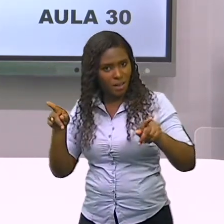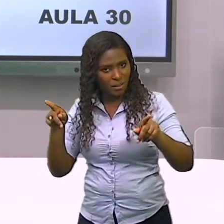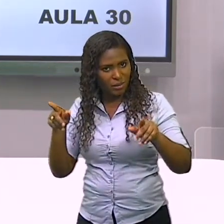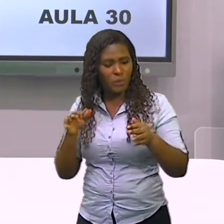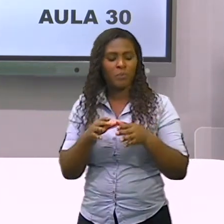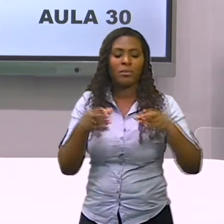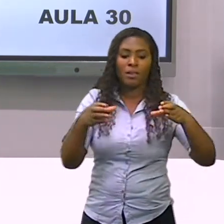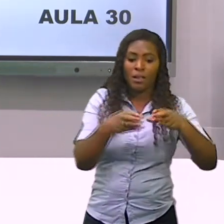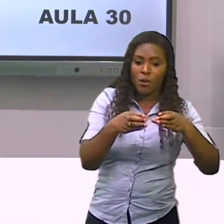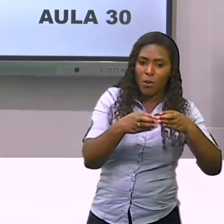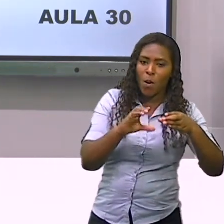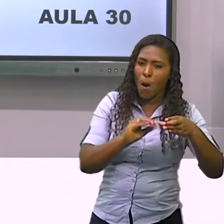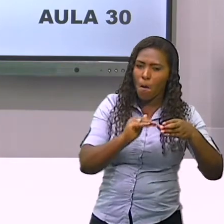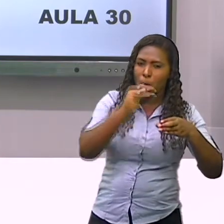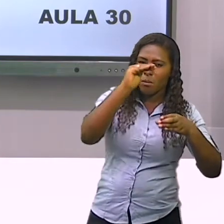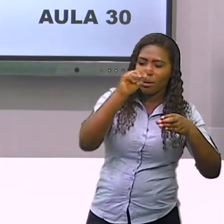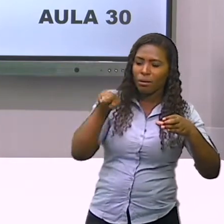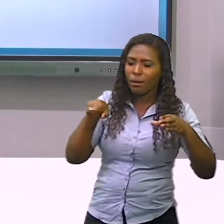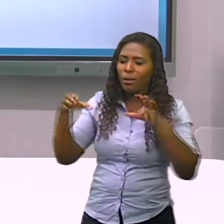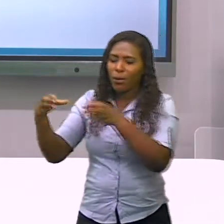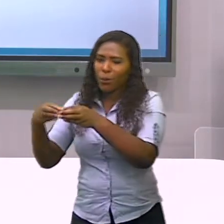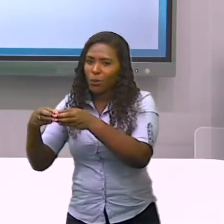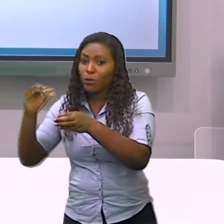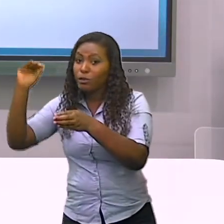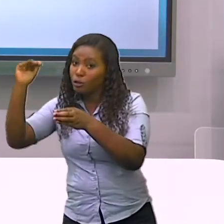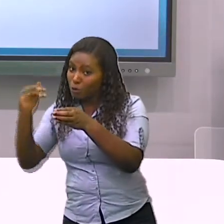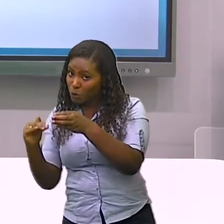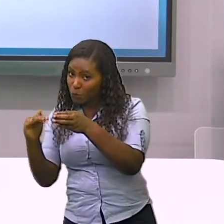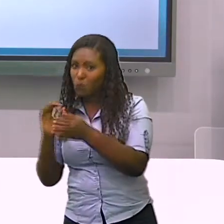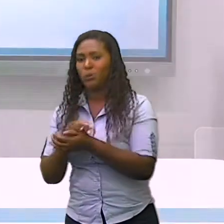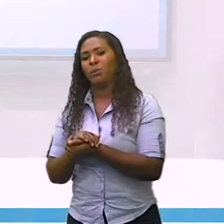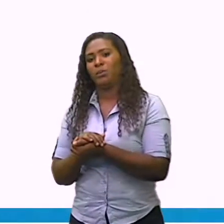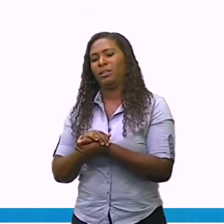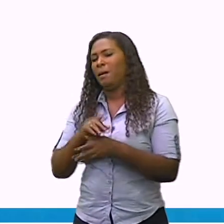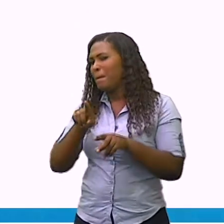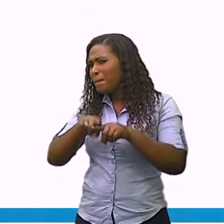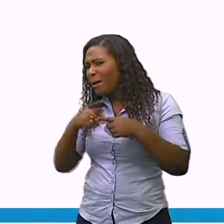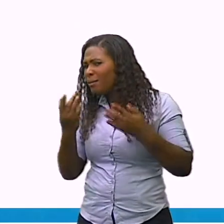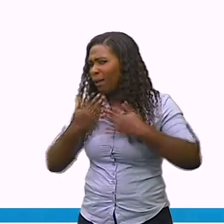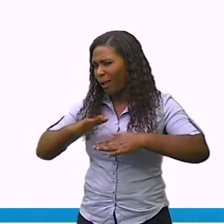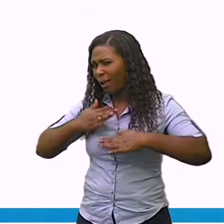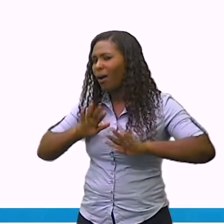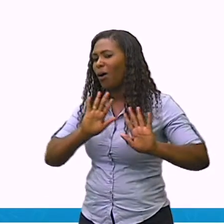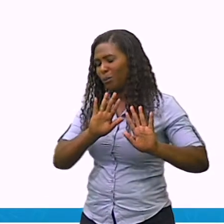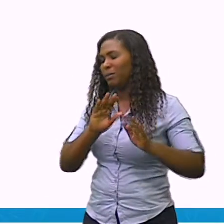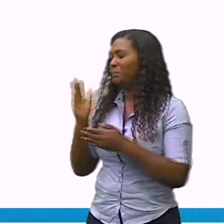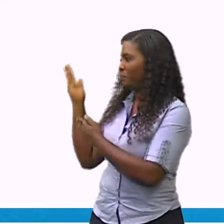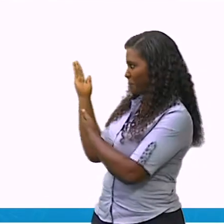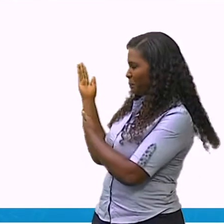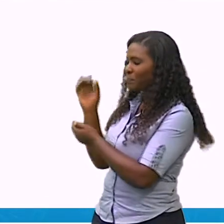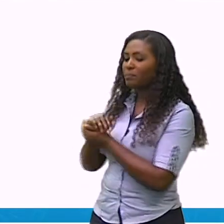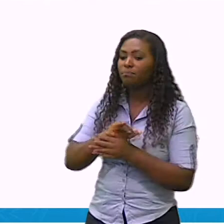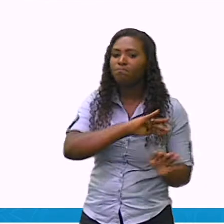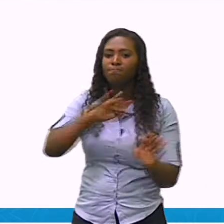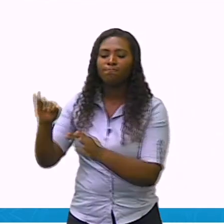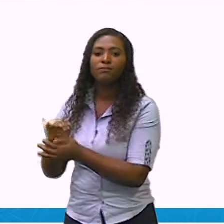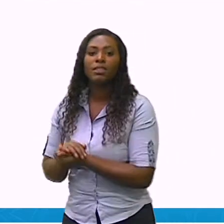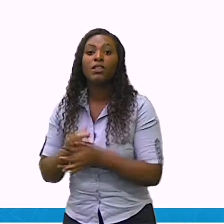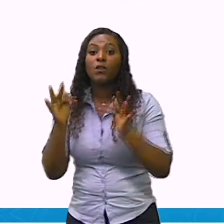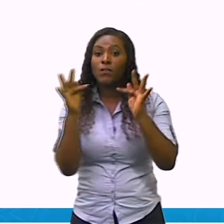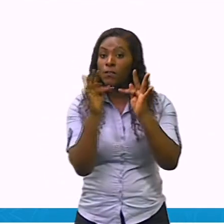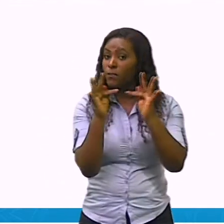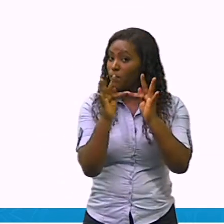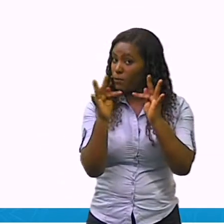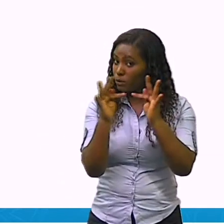isso, vamos com calma. Preste atenção. A ideia de função, olha só, analisar como